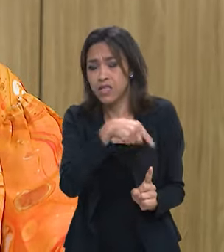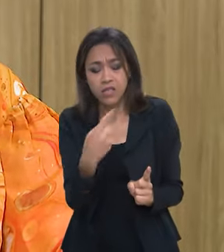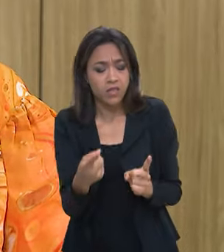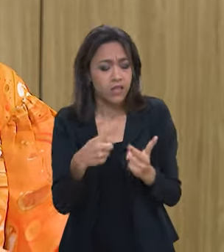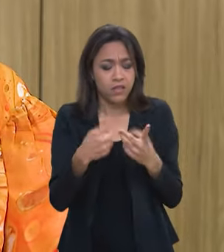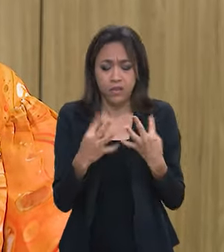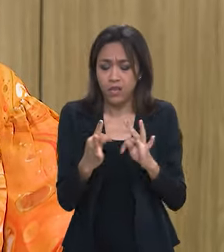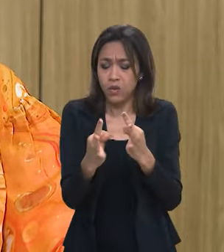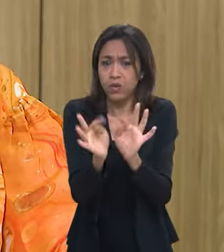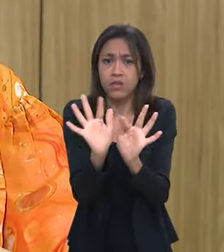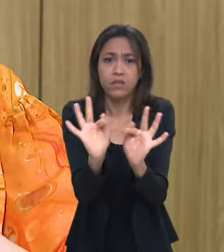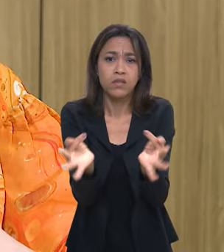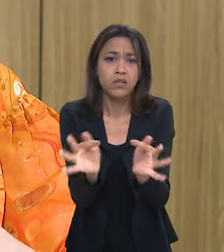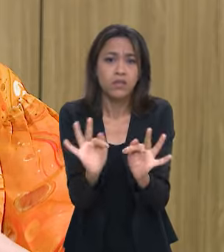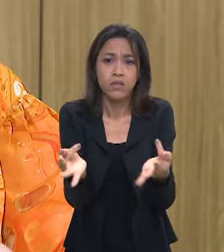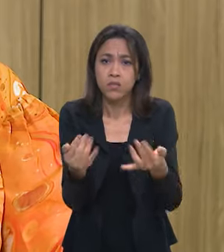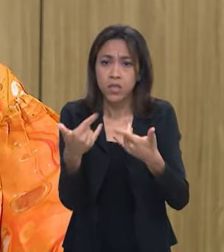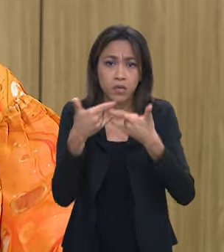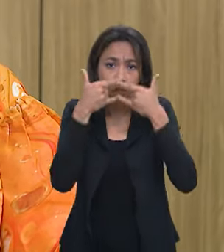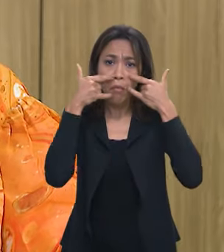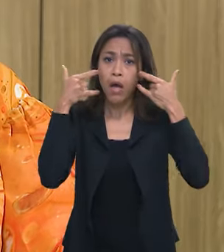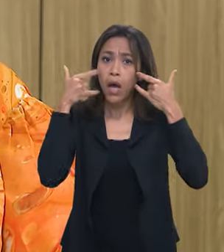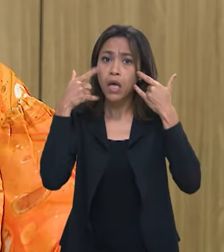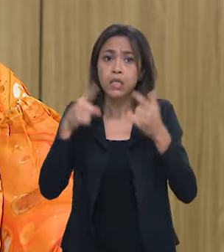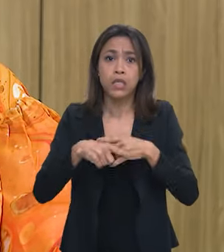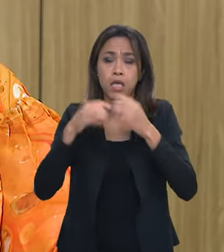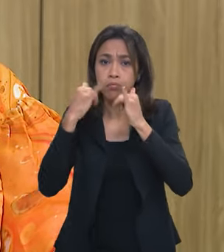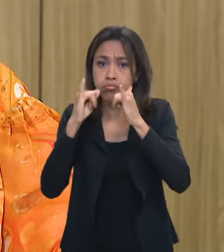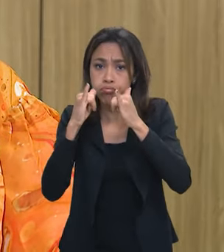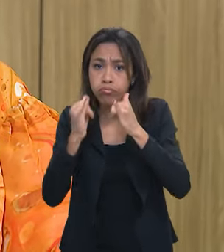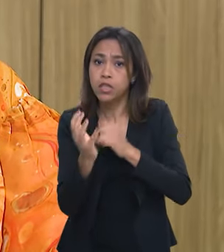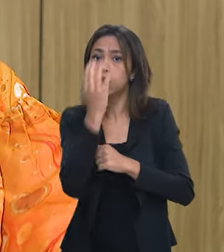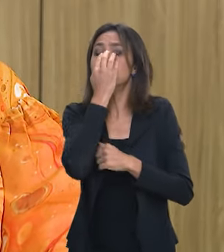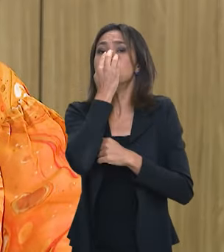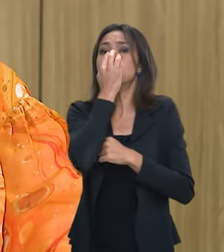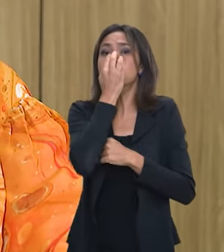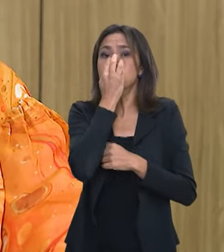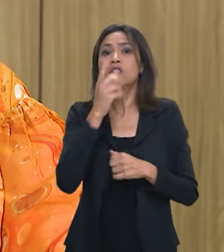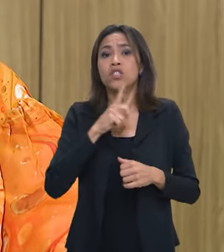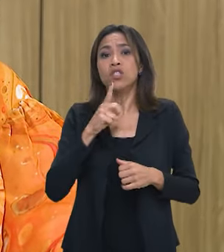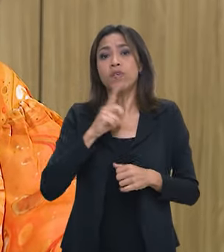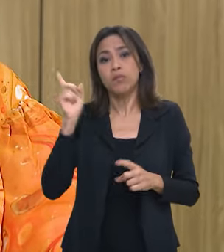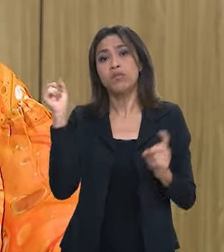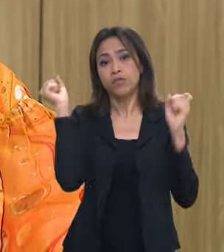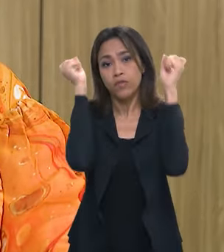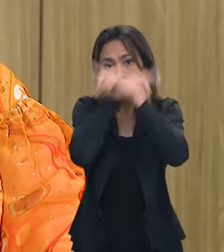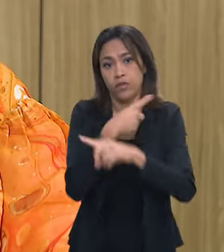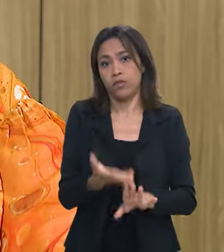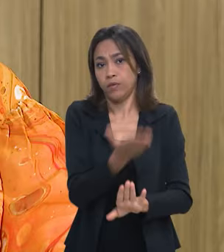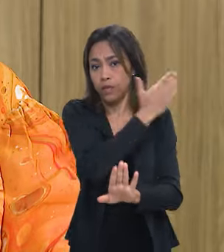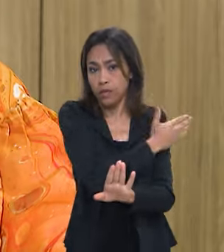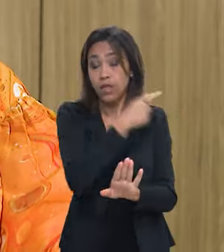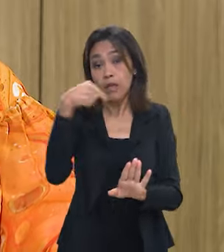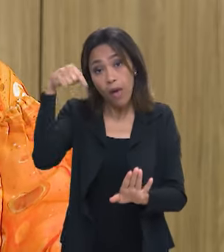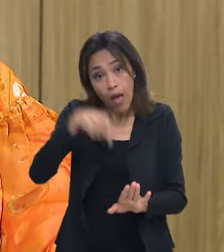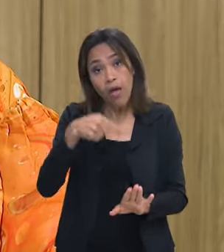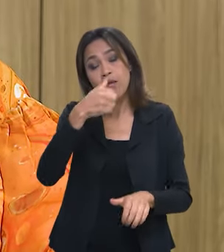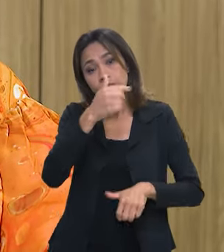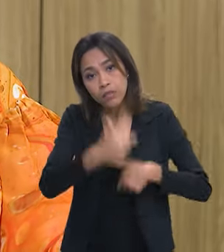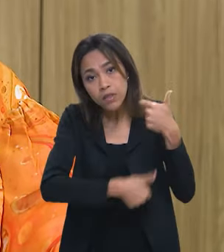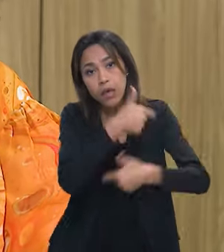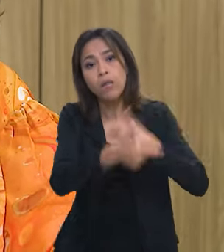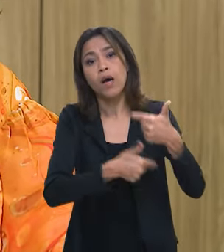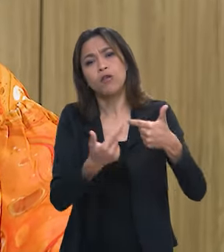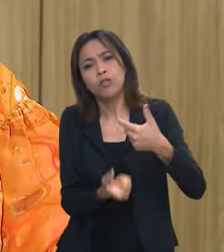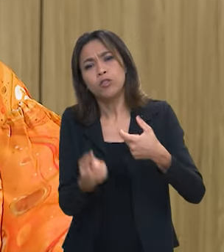tecnologias mais simples, como máscaras, respiradores. Então, é um grande trabalho de reconstrução com